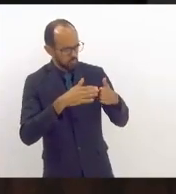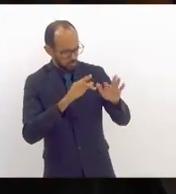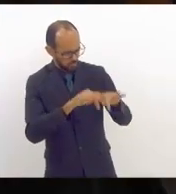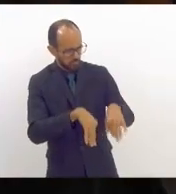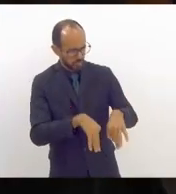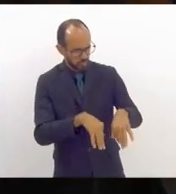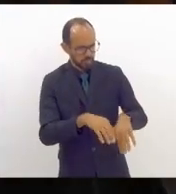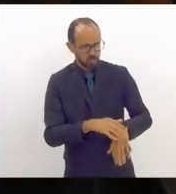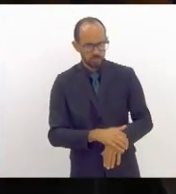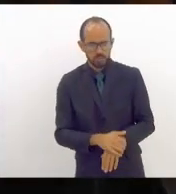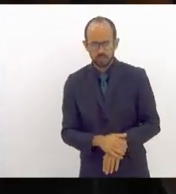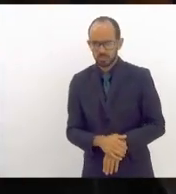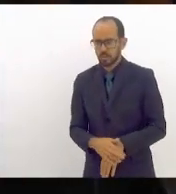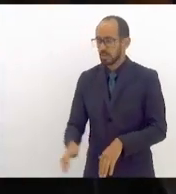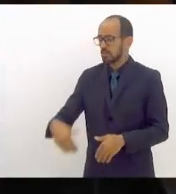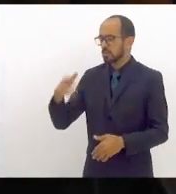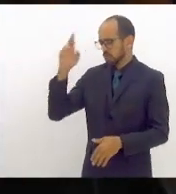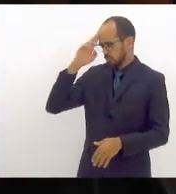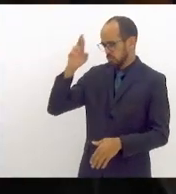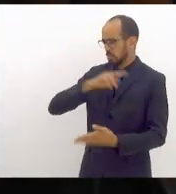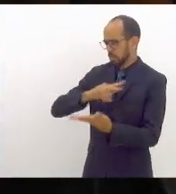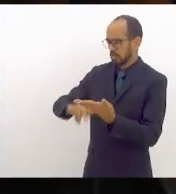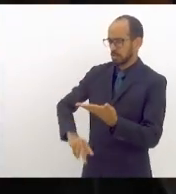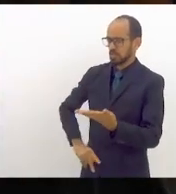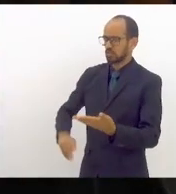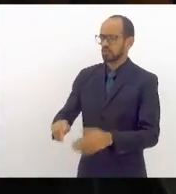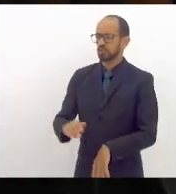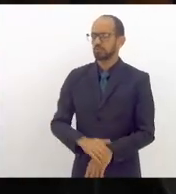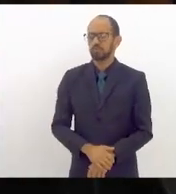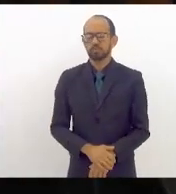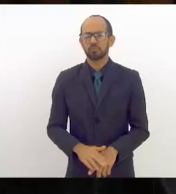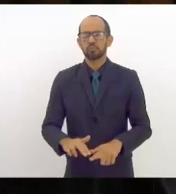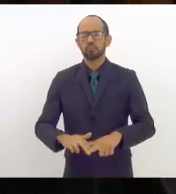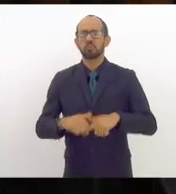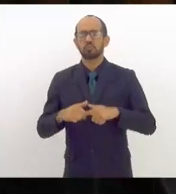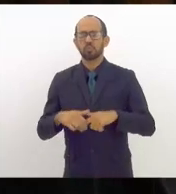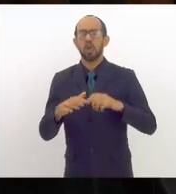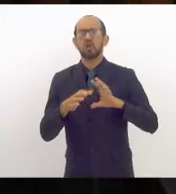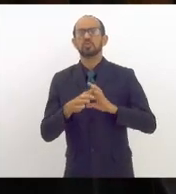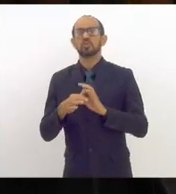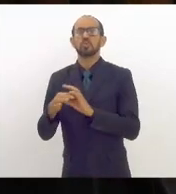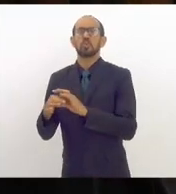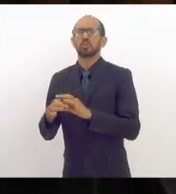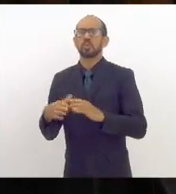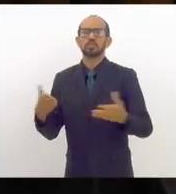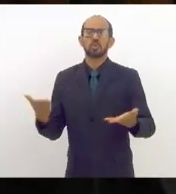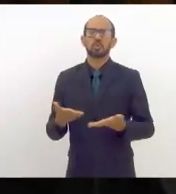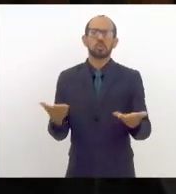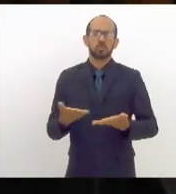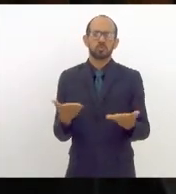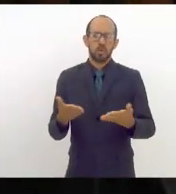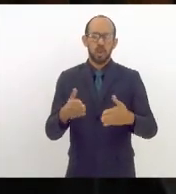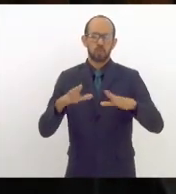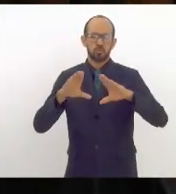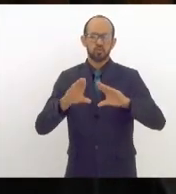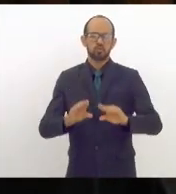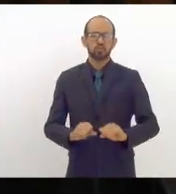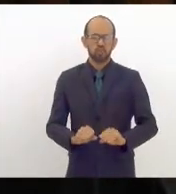sendo assim senhor presidente diante deste quadro de obscuridade